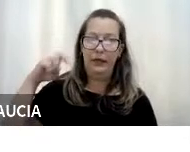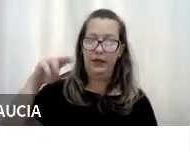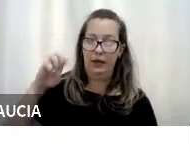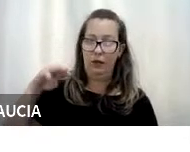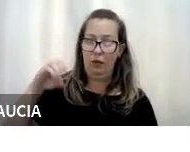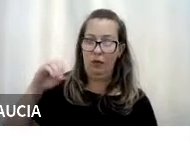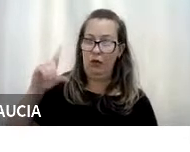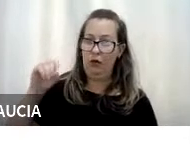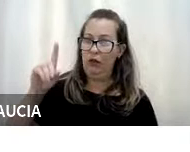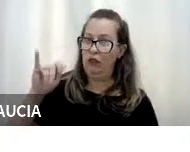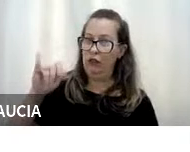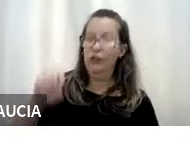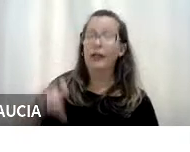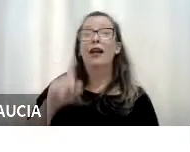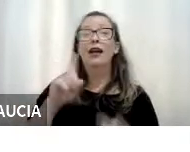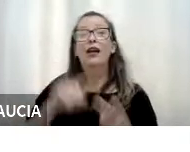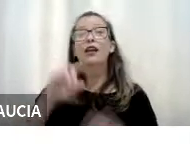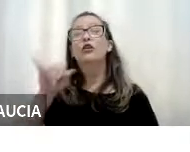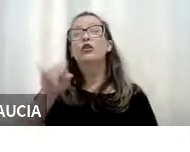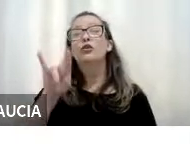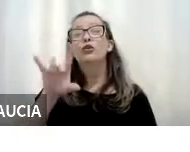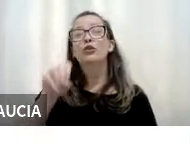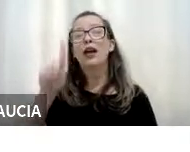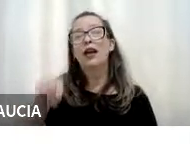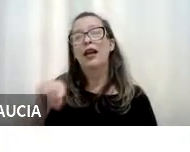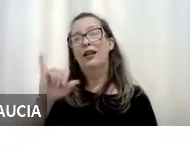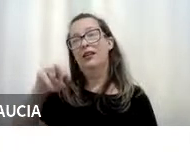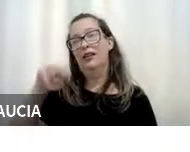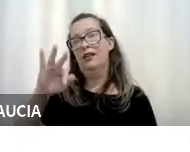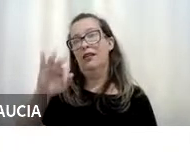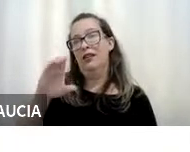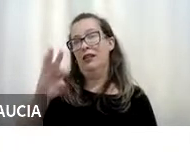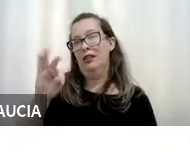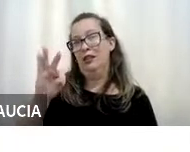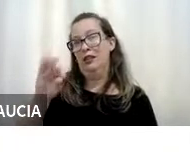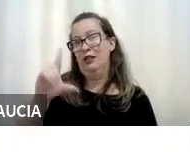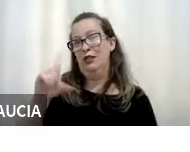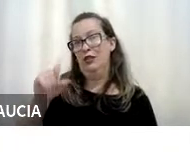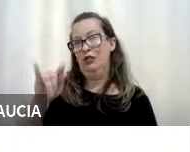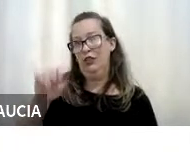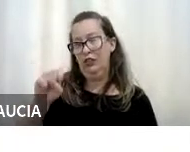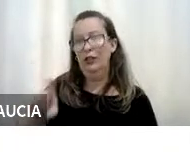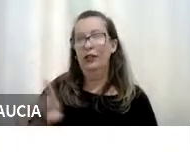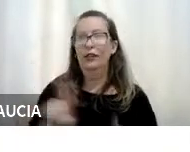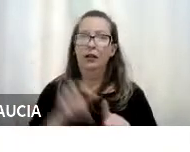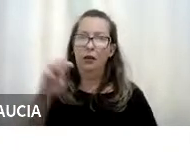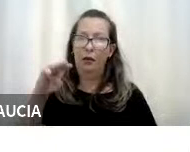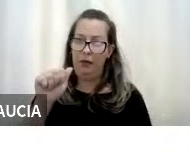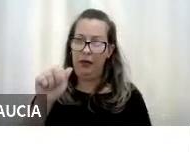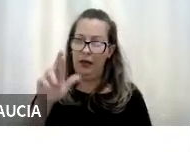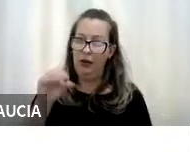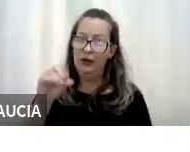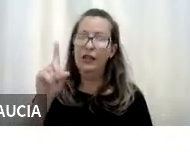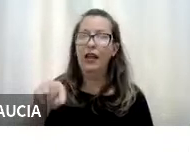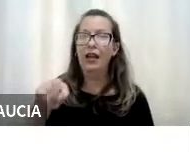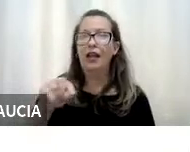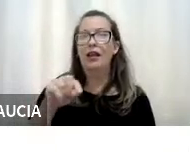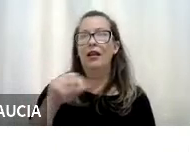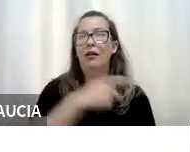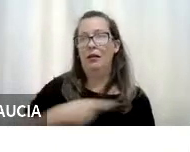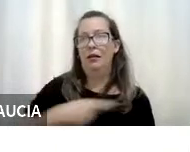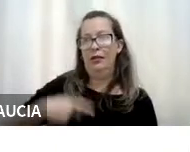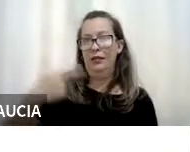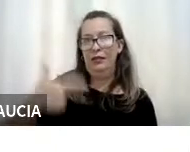da Fiocruz Mato Grosso do Sul e o Marco Krieger, vice-presidente de inovação em saúde, de produção e